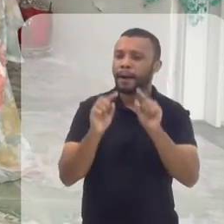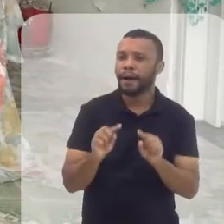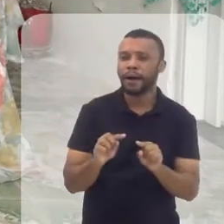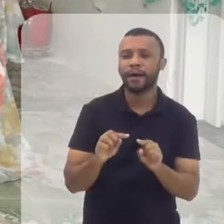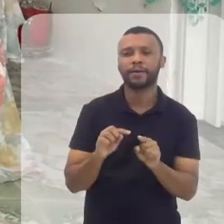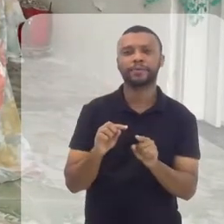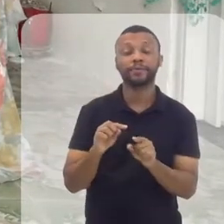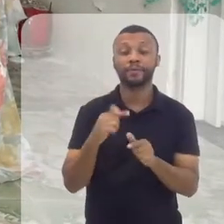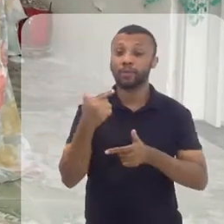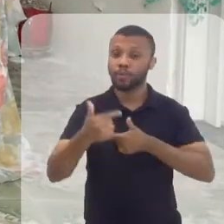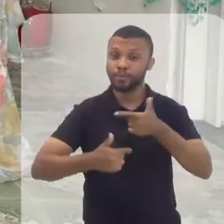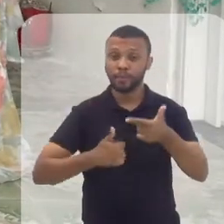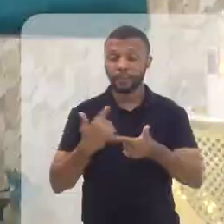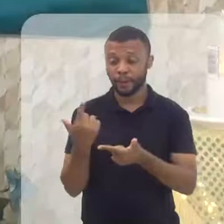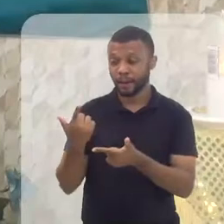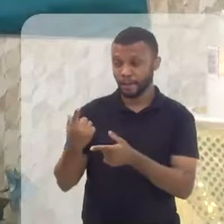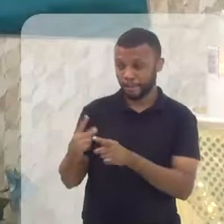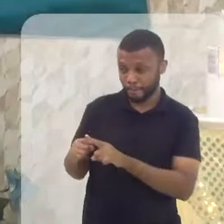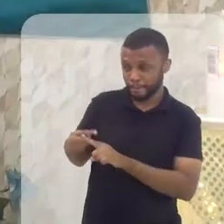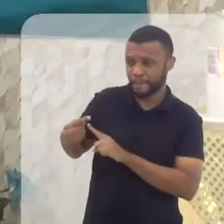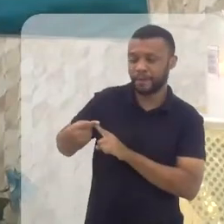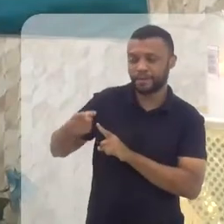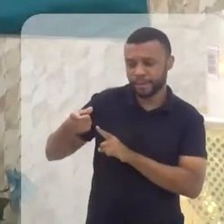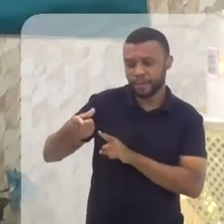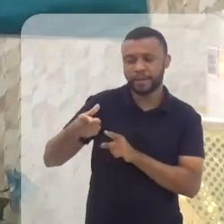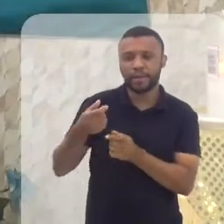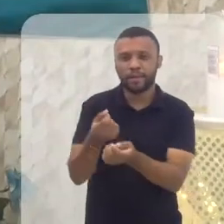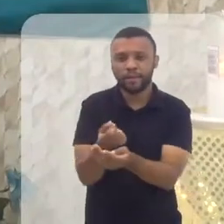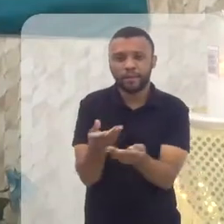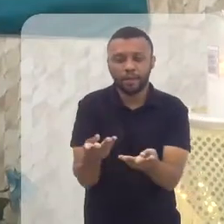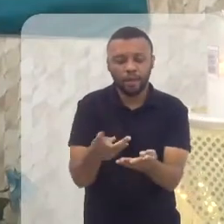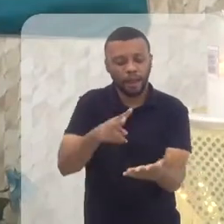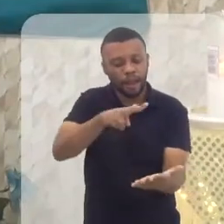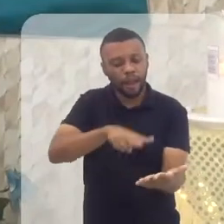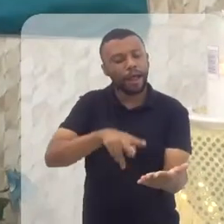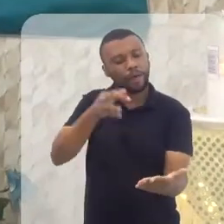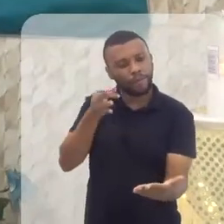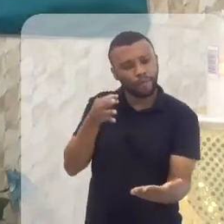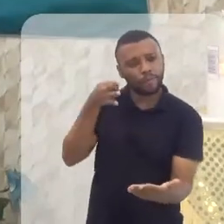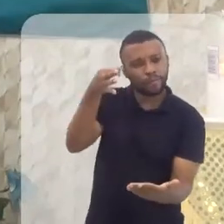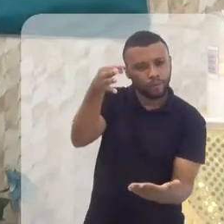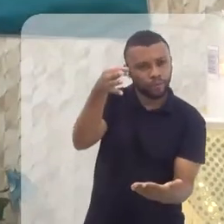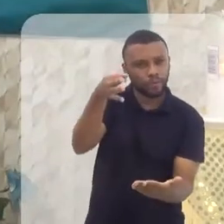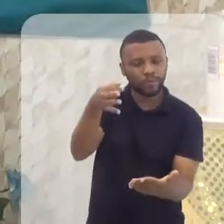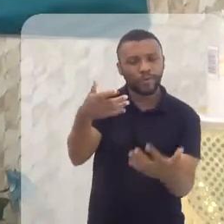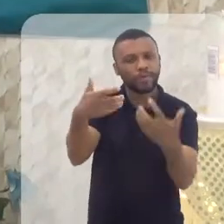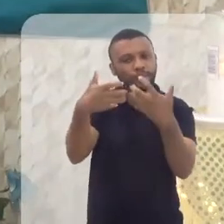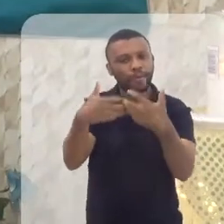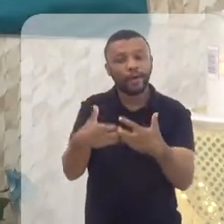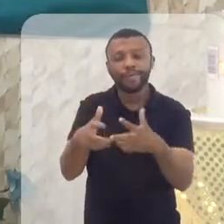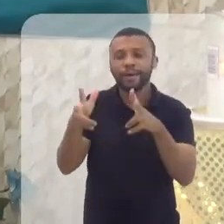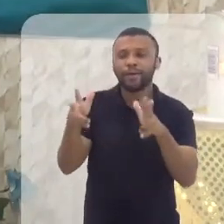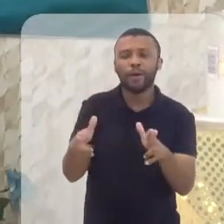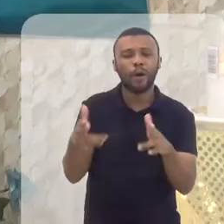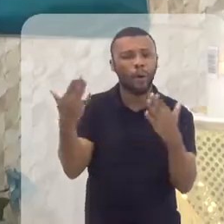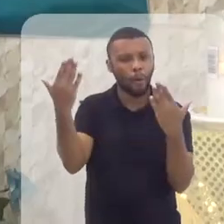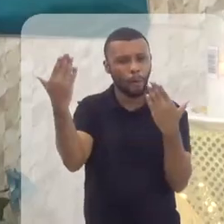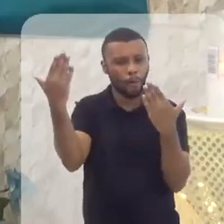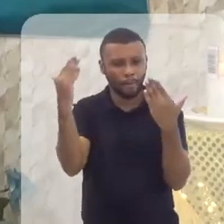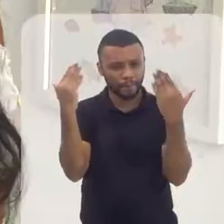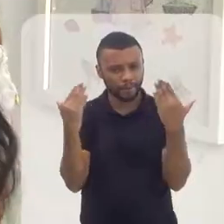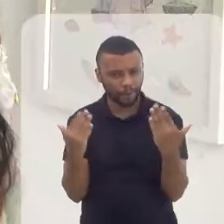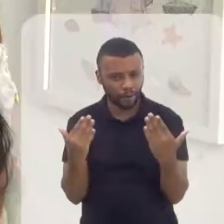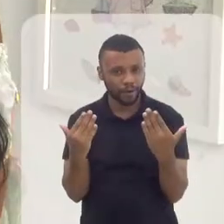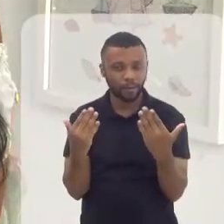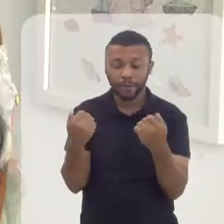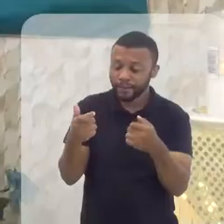palavras. Então, era todo um trabalho. Quer dizer, você além de jogar e ler o futuro, você funcionava como uma